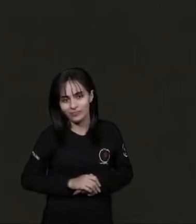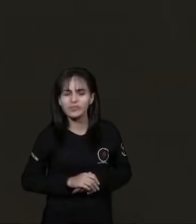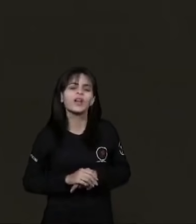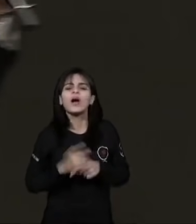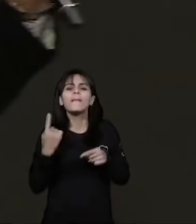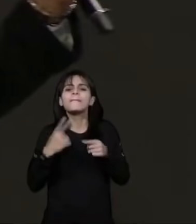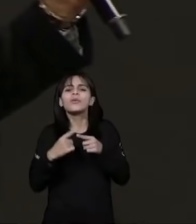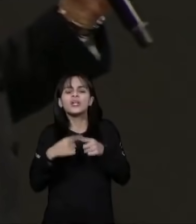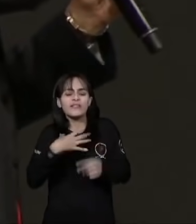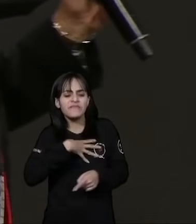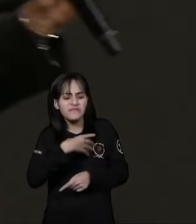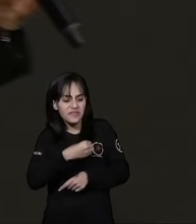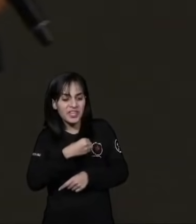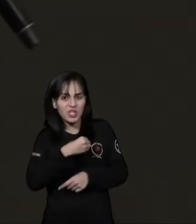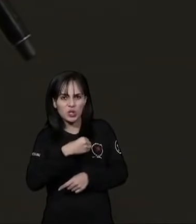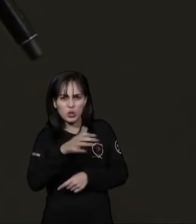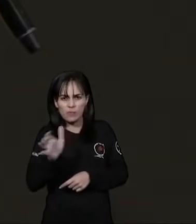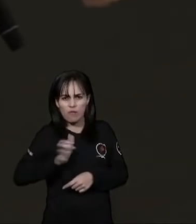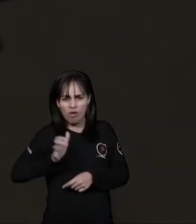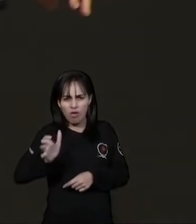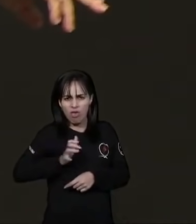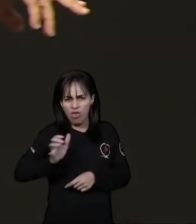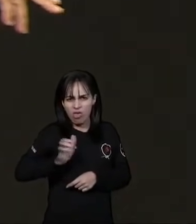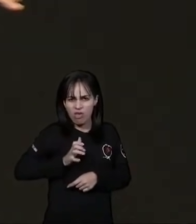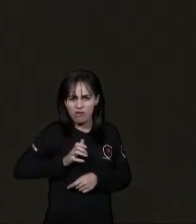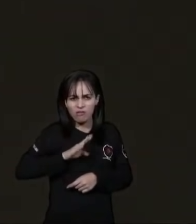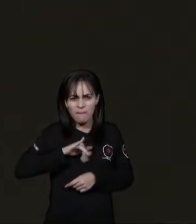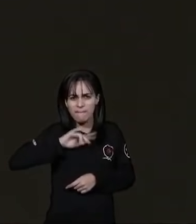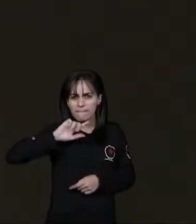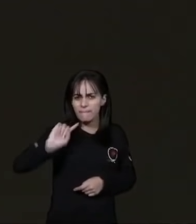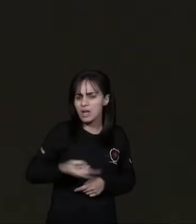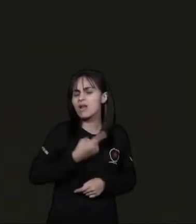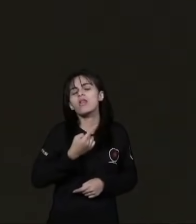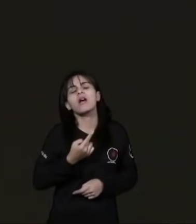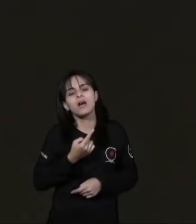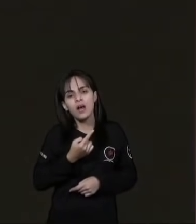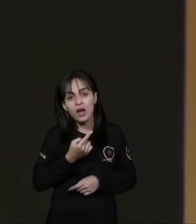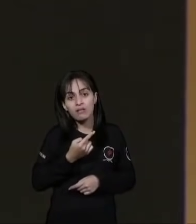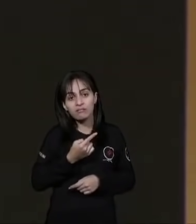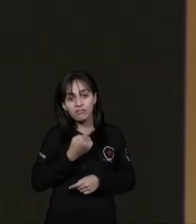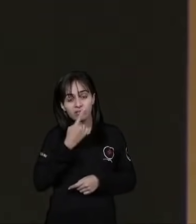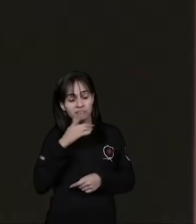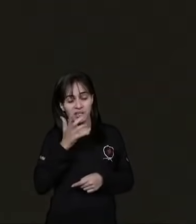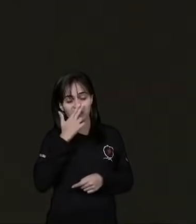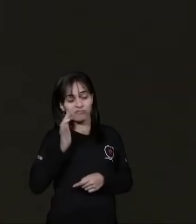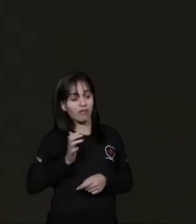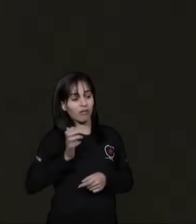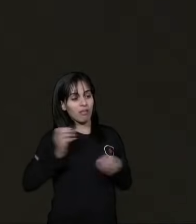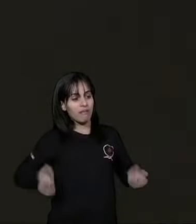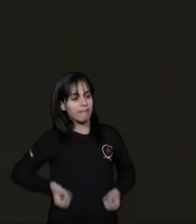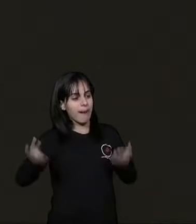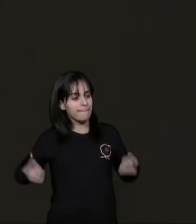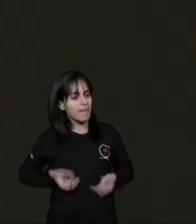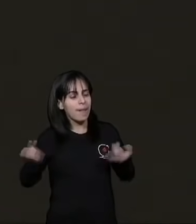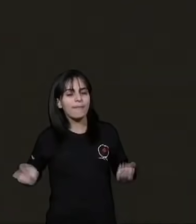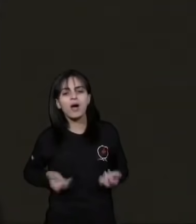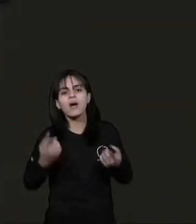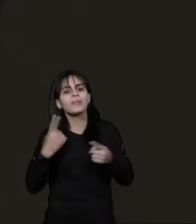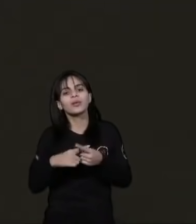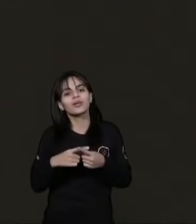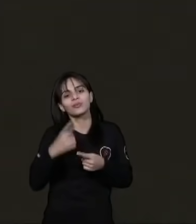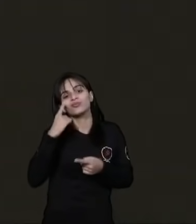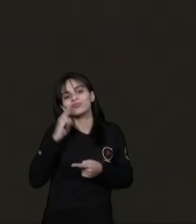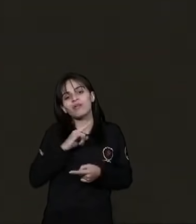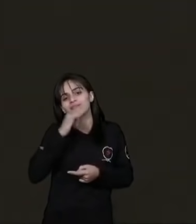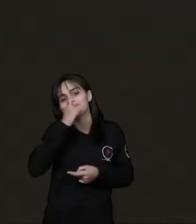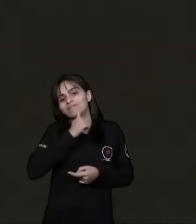porque filhos de milionários e bilionários jogam riquezas fora porque eles não sabem